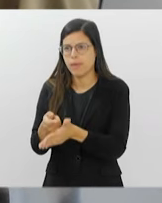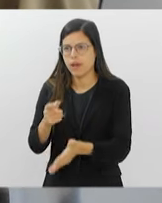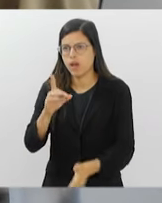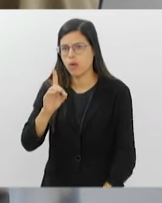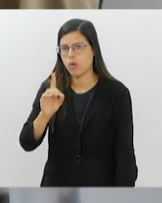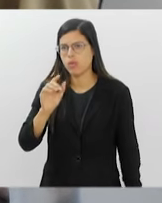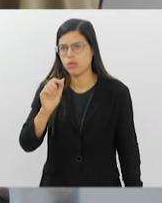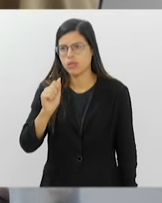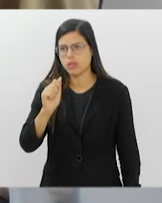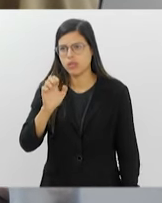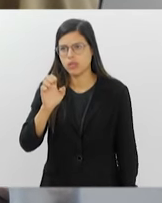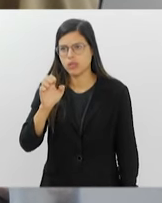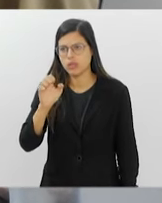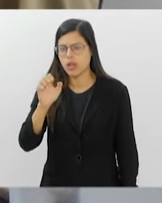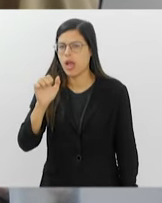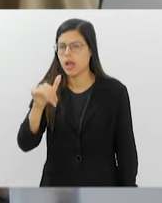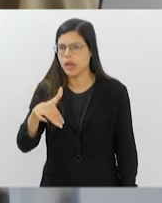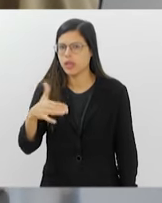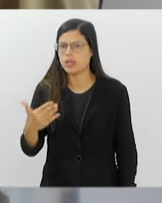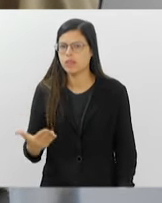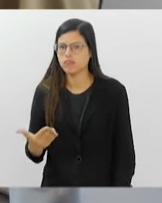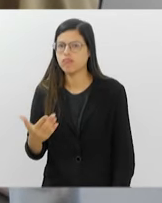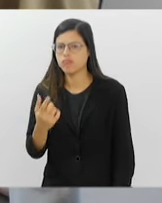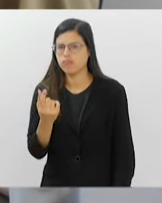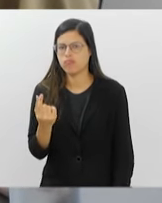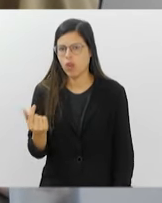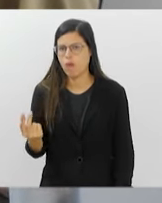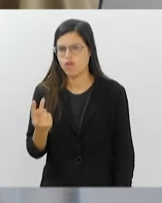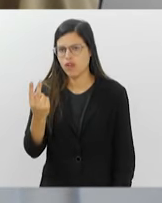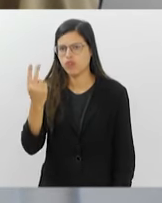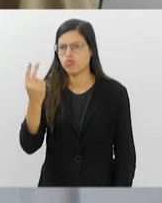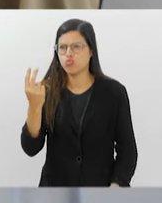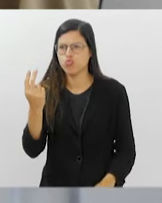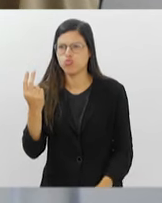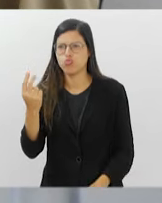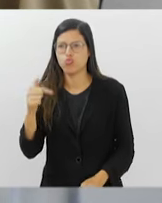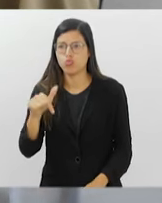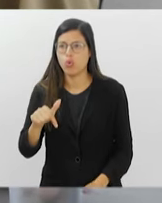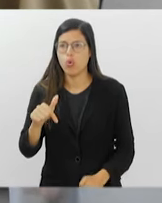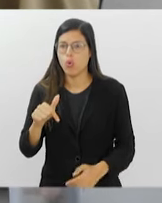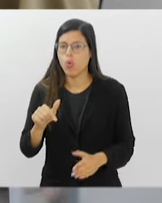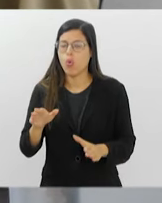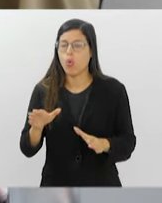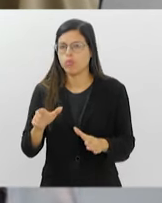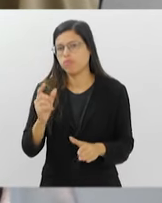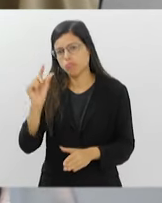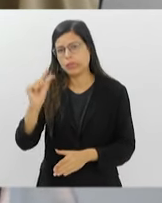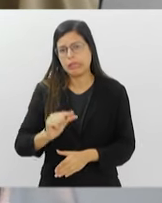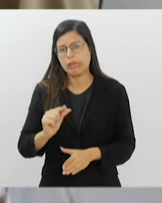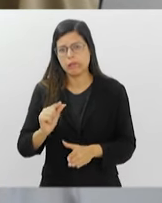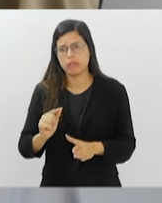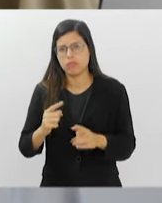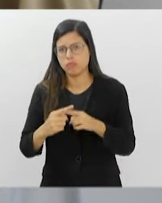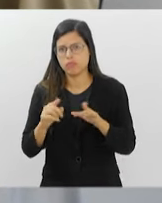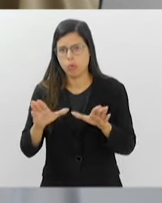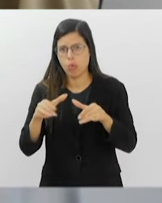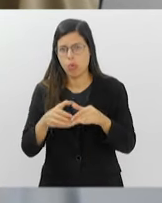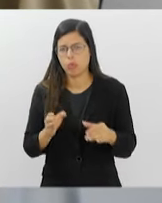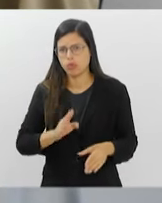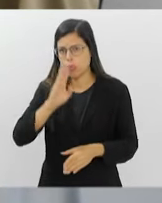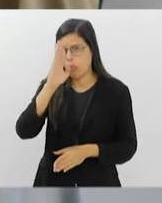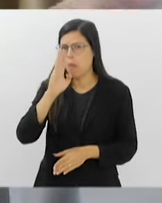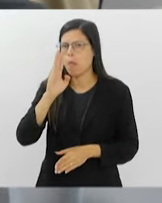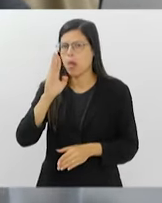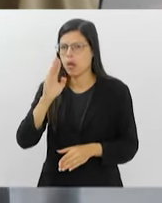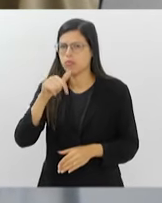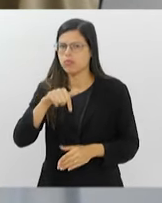um valor eu considero um valor simbólico tendo em vista a magnitude e o que o corpo de bombeiros iria colocar naquele evento nós poderíamos fazer